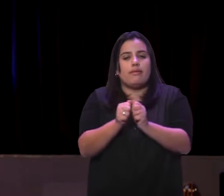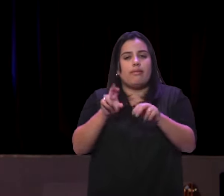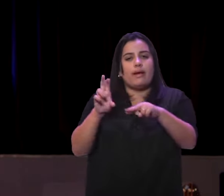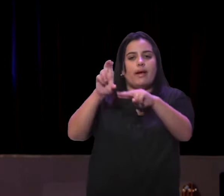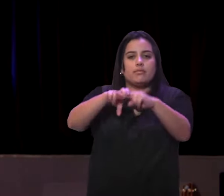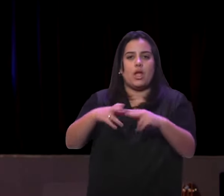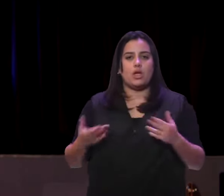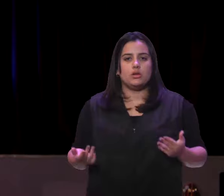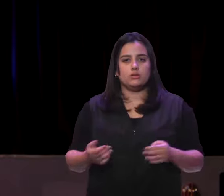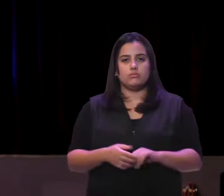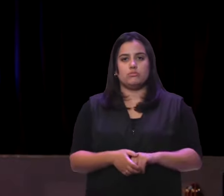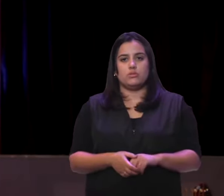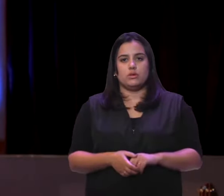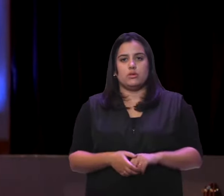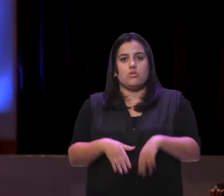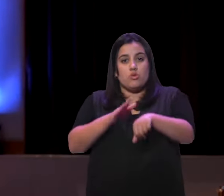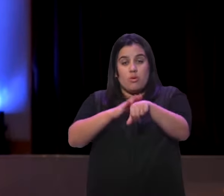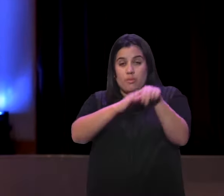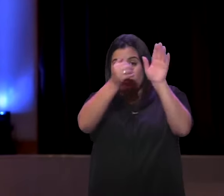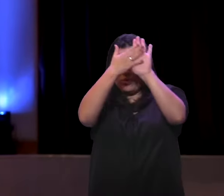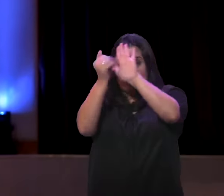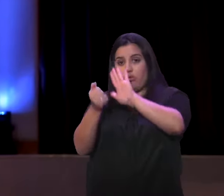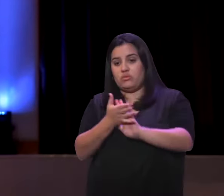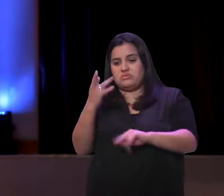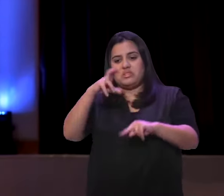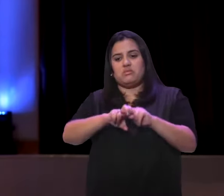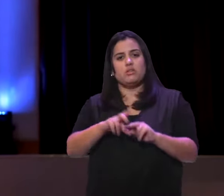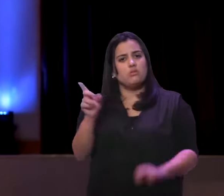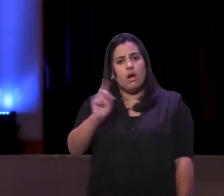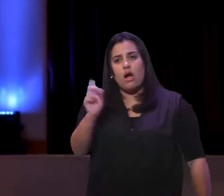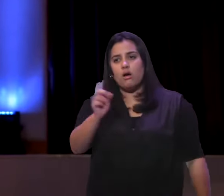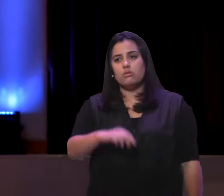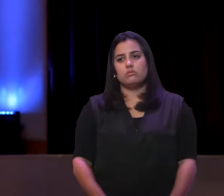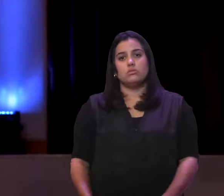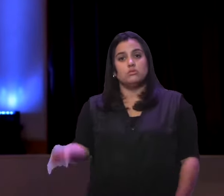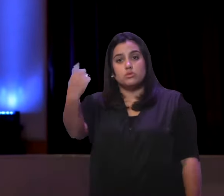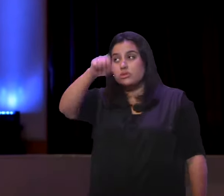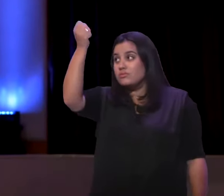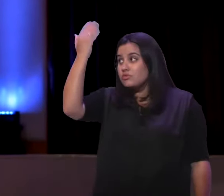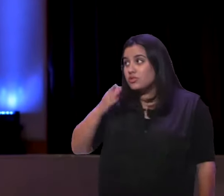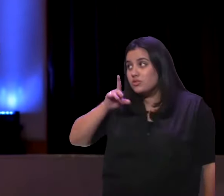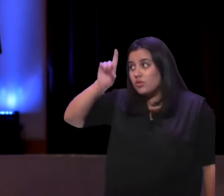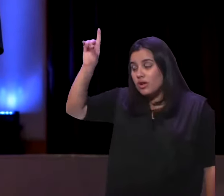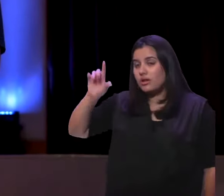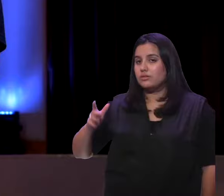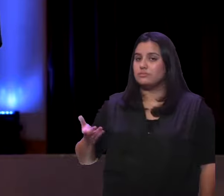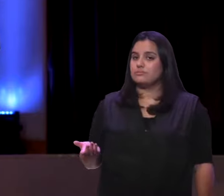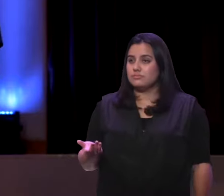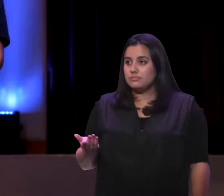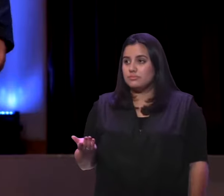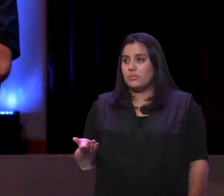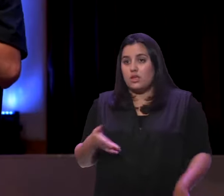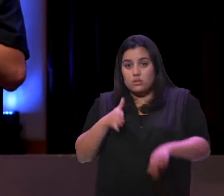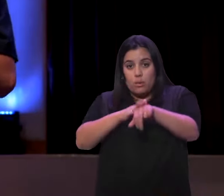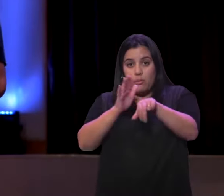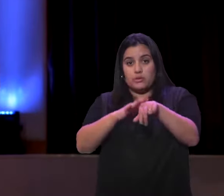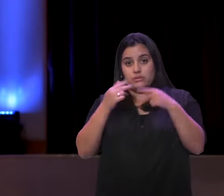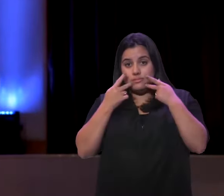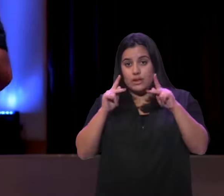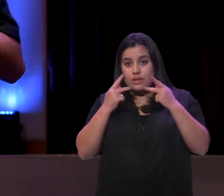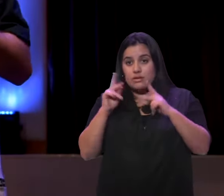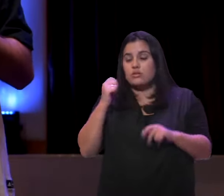Na hora do louvor, não fica sentado, você está diante do rei. Na hora da palavra, não